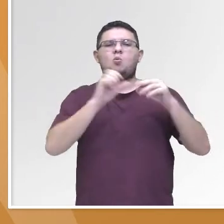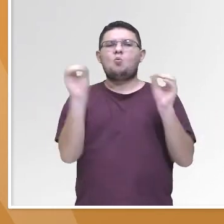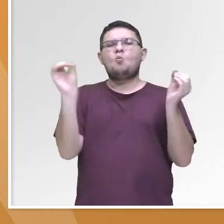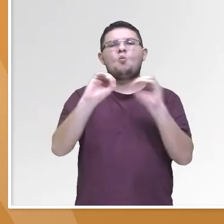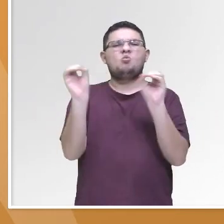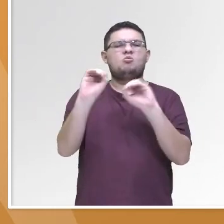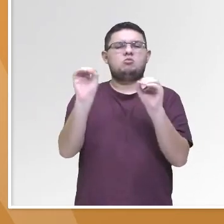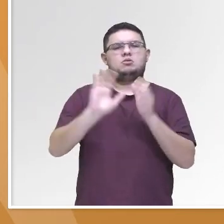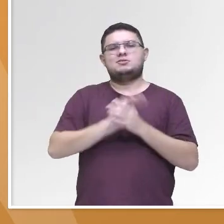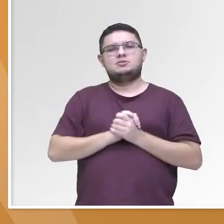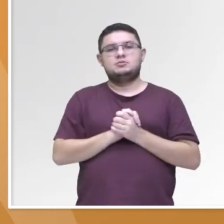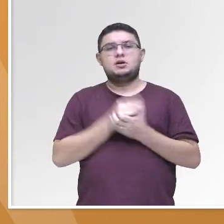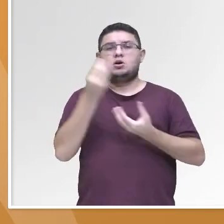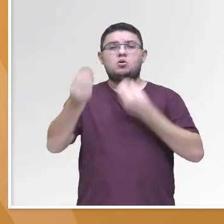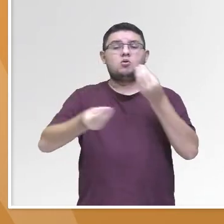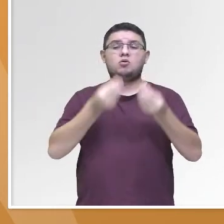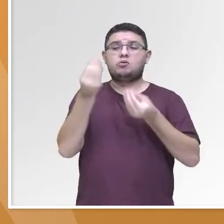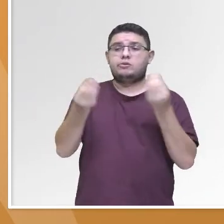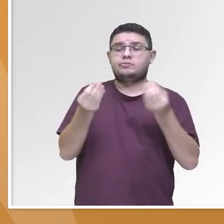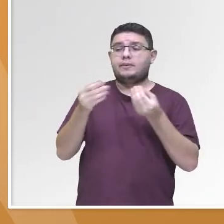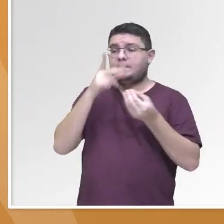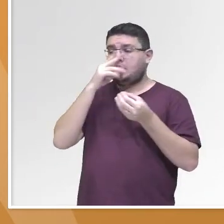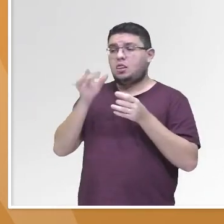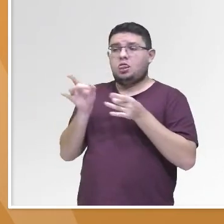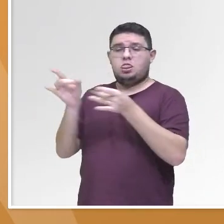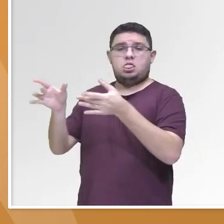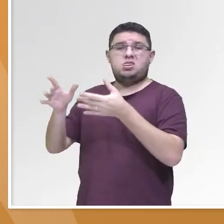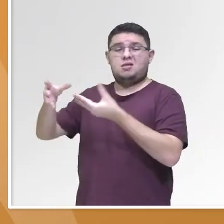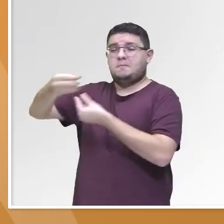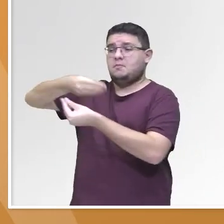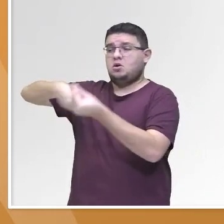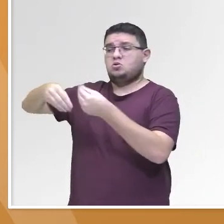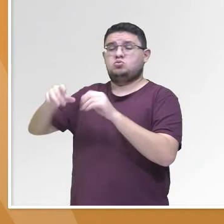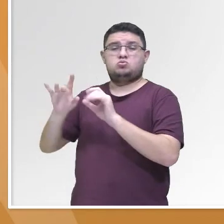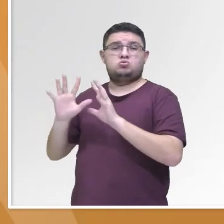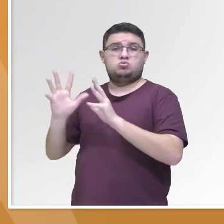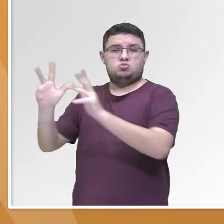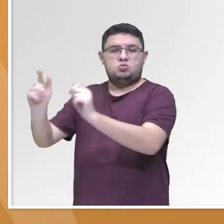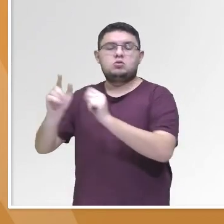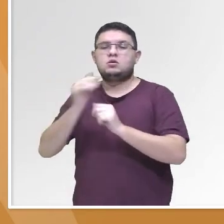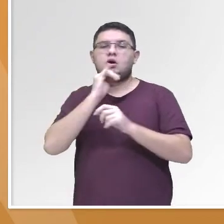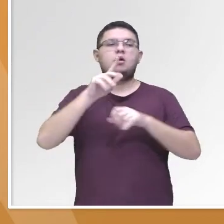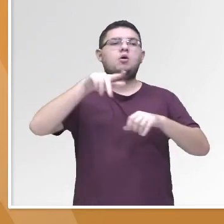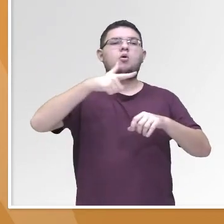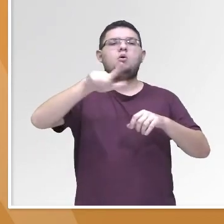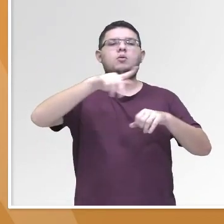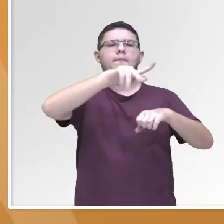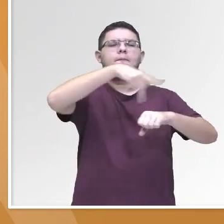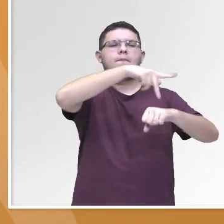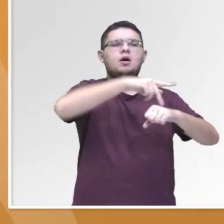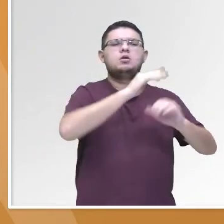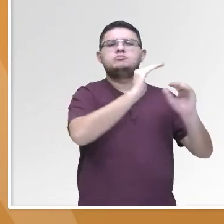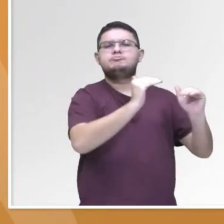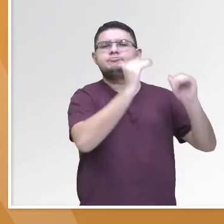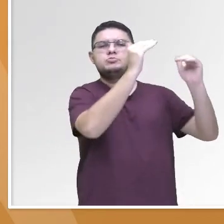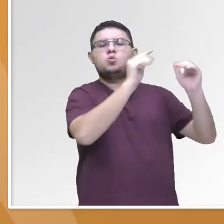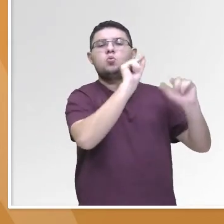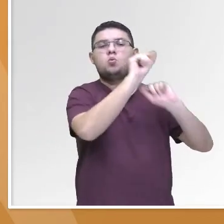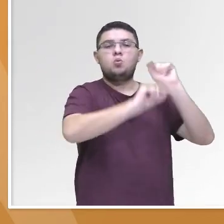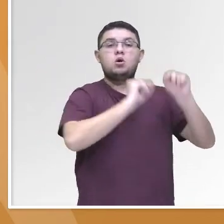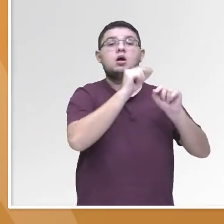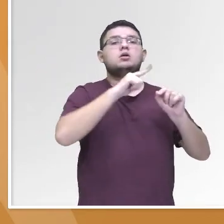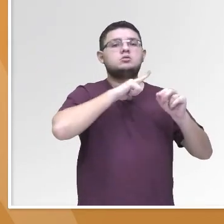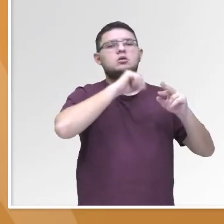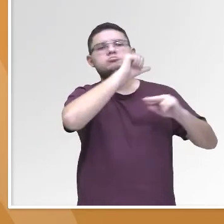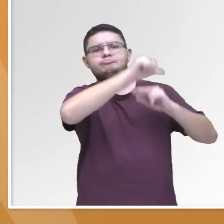aí a população já separa ali o resíduo que ela produz, é feita a coleta com todo